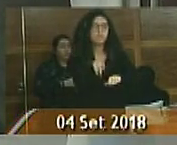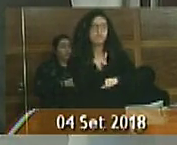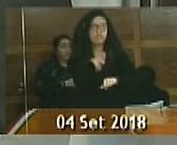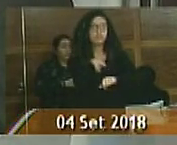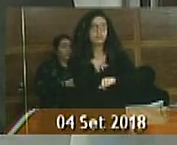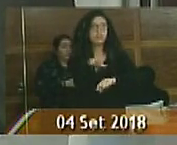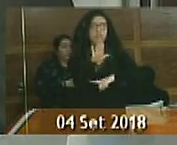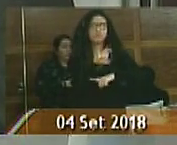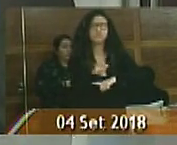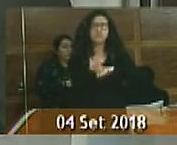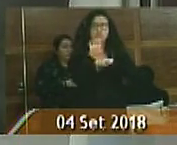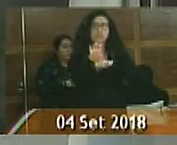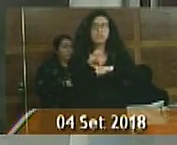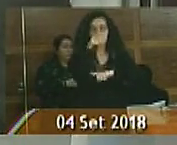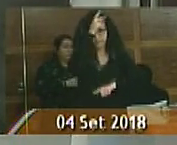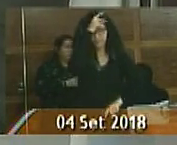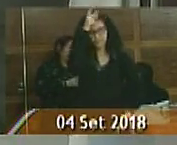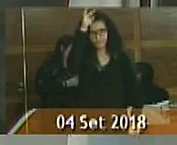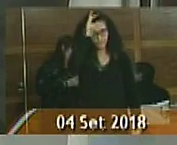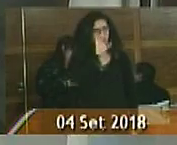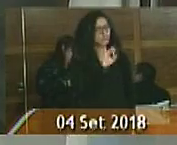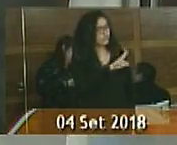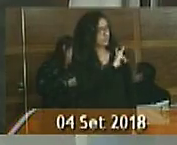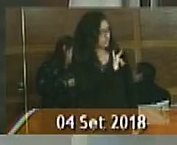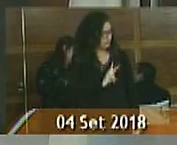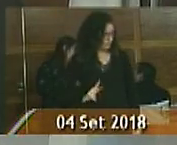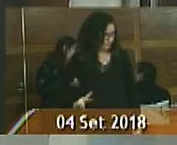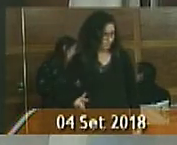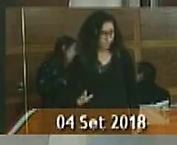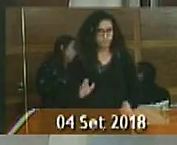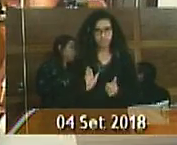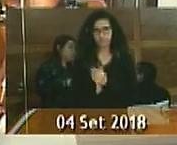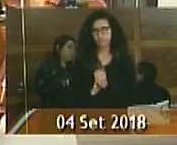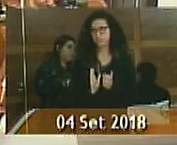com o nosso estado e com o nosso município. Fico por aqui, senhor presidente.